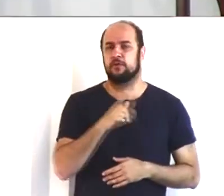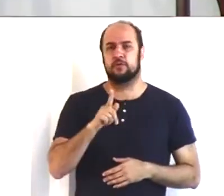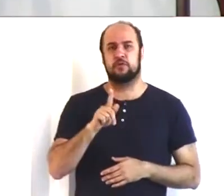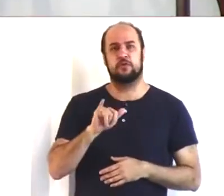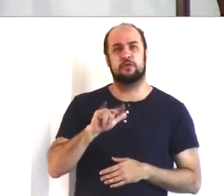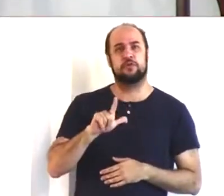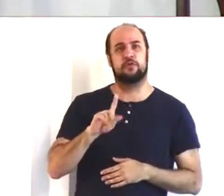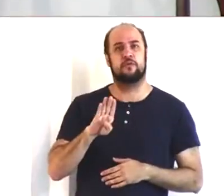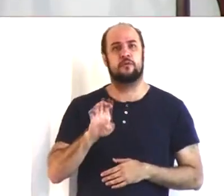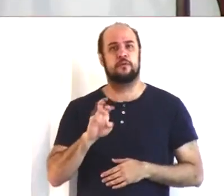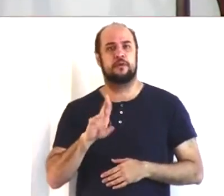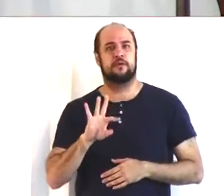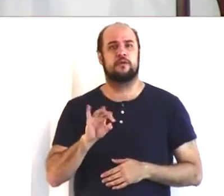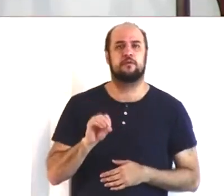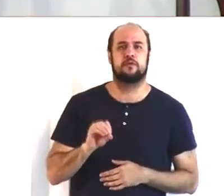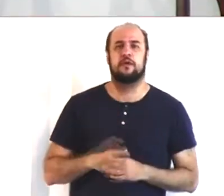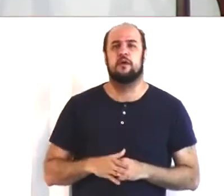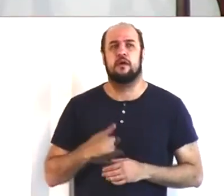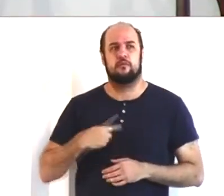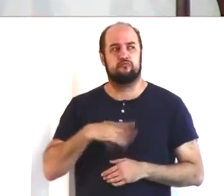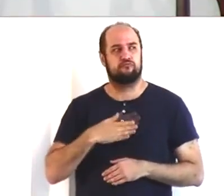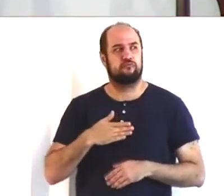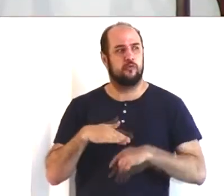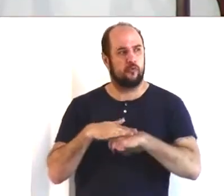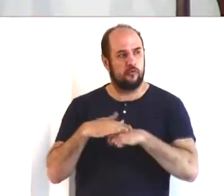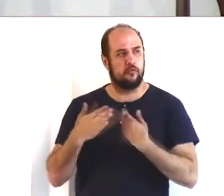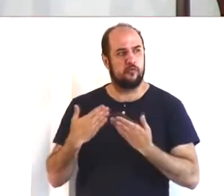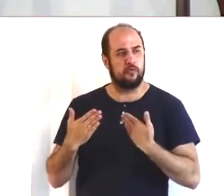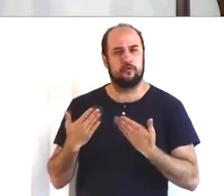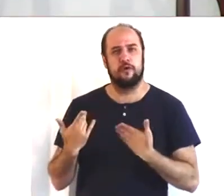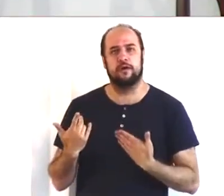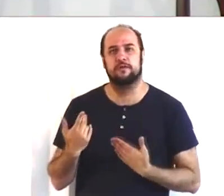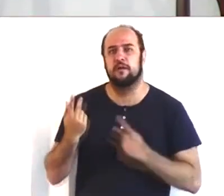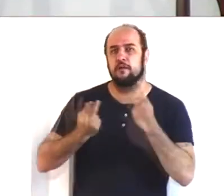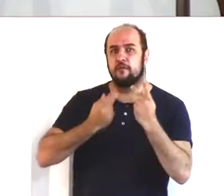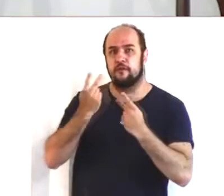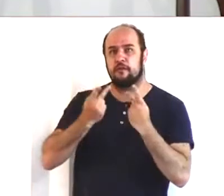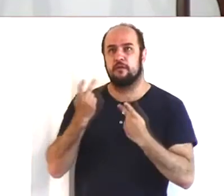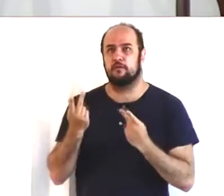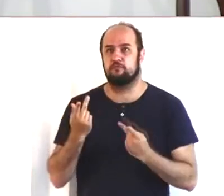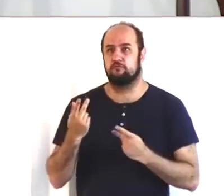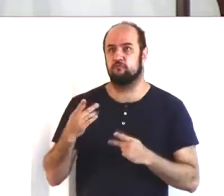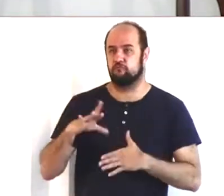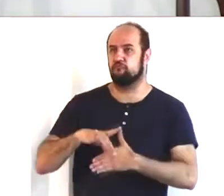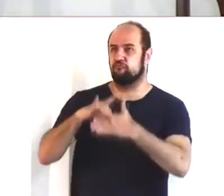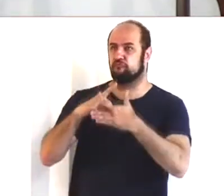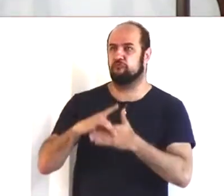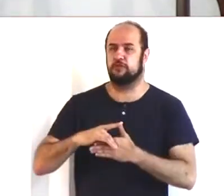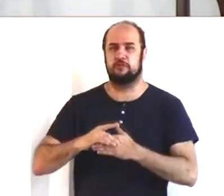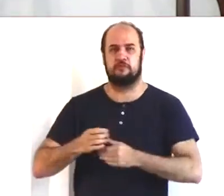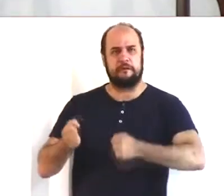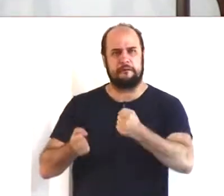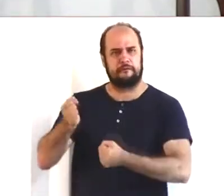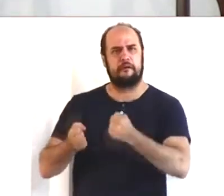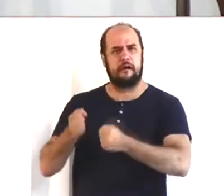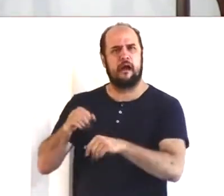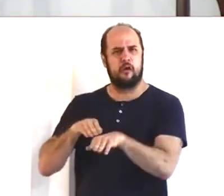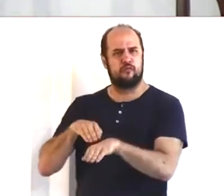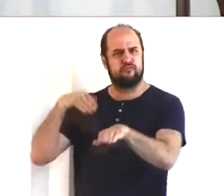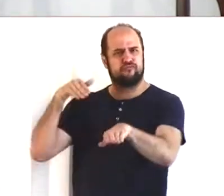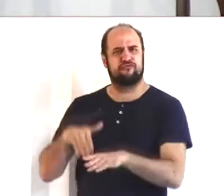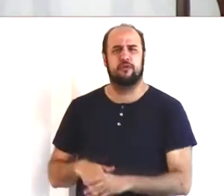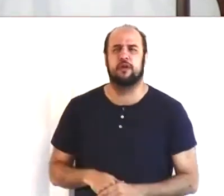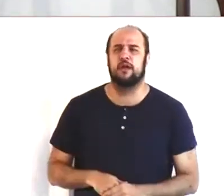de uma das grandes empresas alemãs de injeção direta de automóveis, né? E